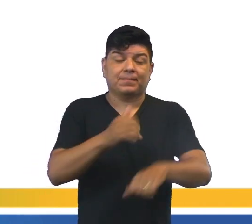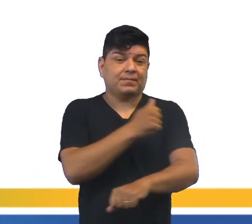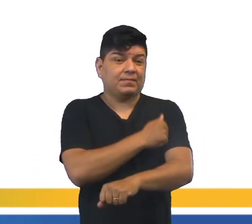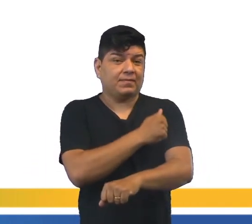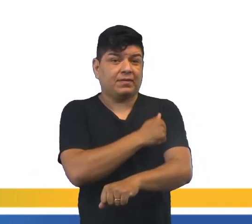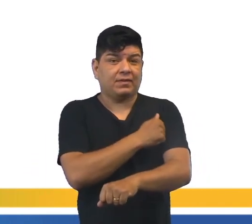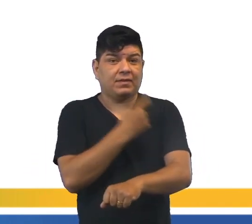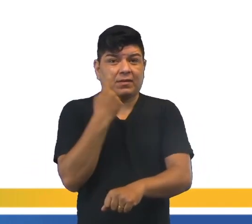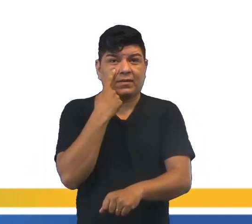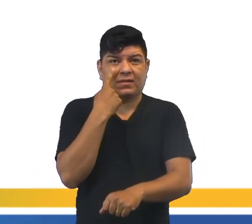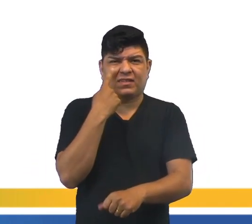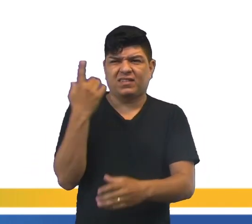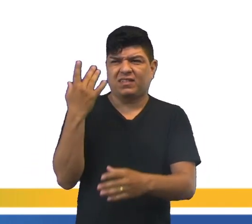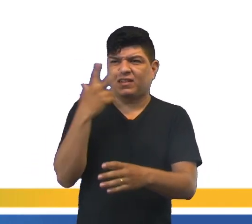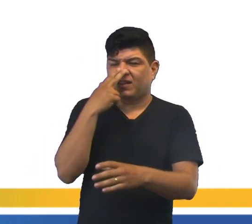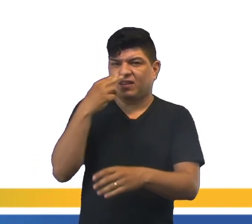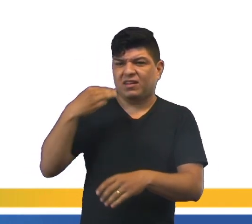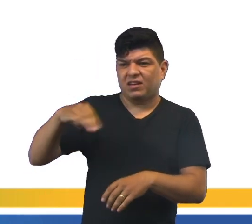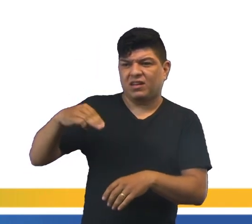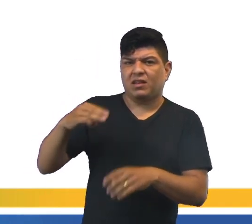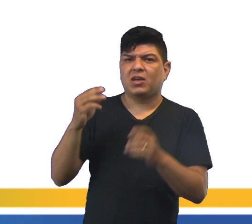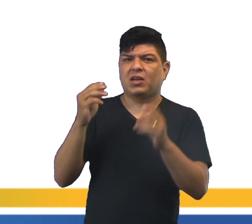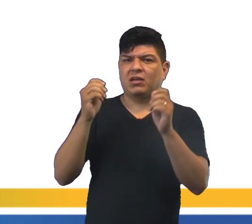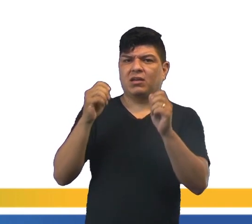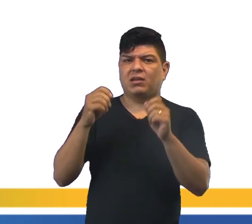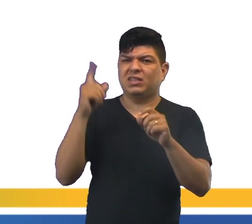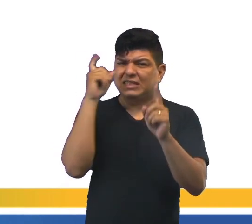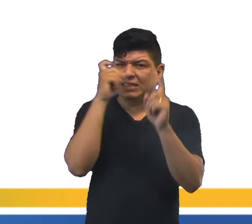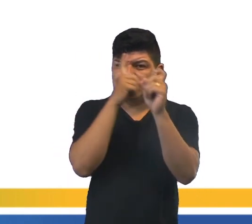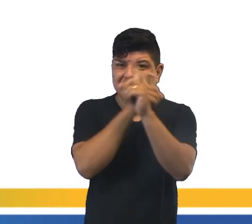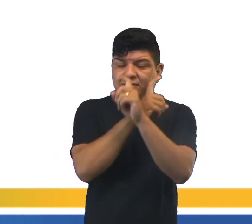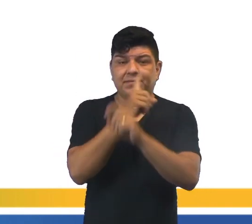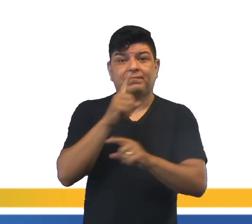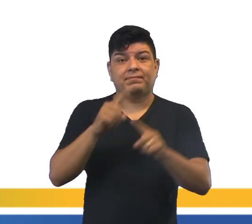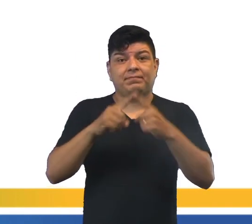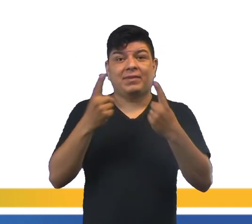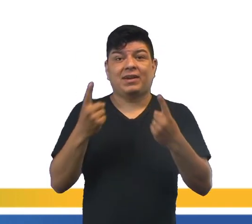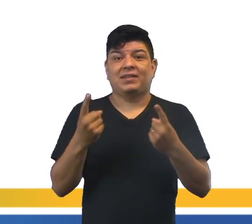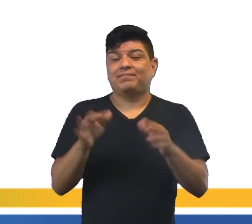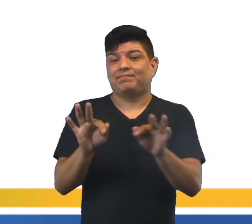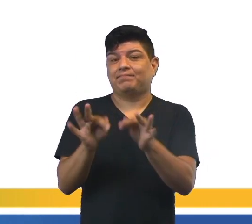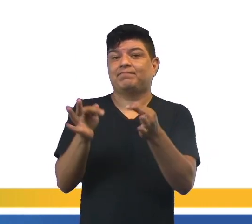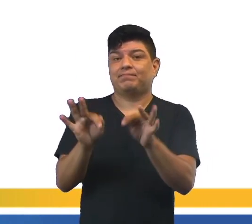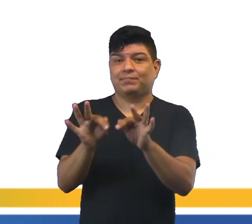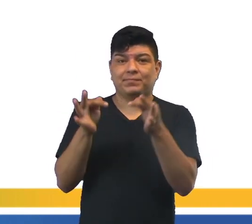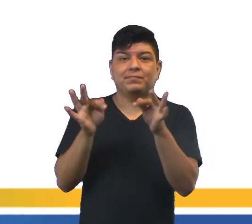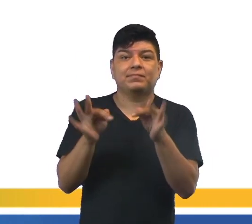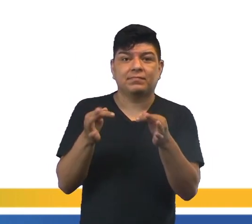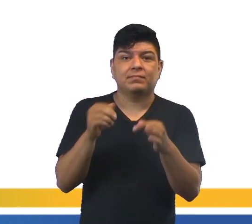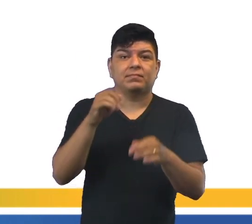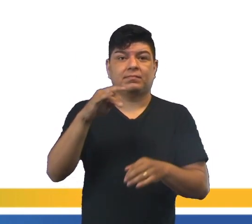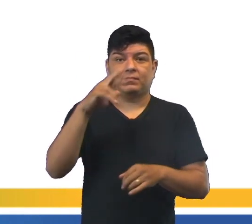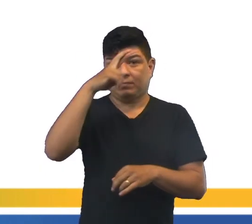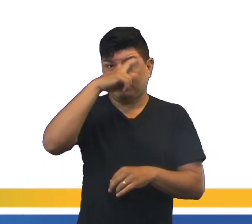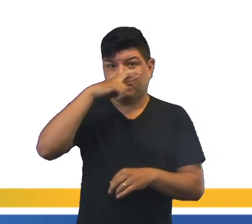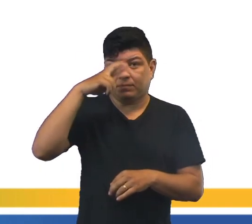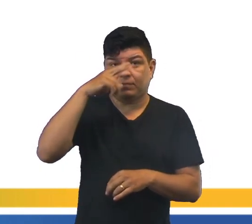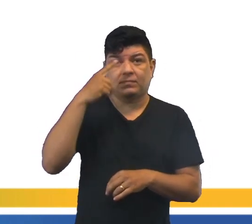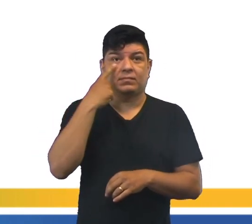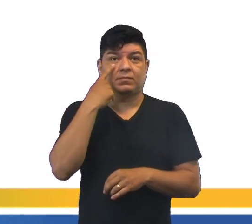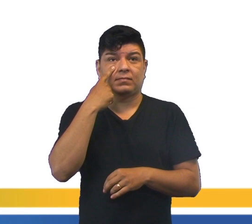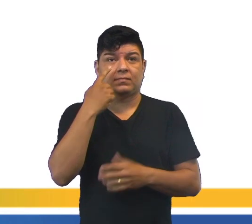vê a equação, acha que é impossível resolver a questão, mas essa questão ela é muito simples. Se você observar aqui, ele